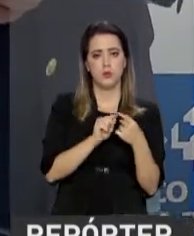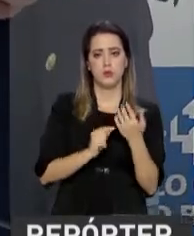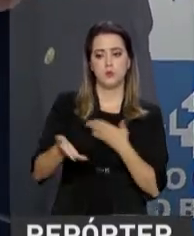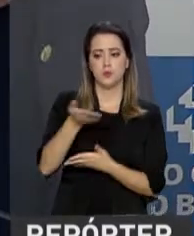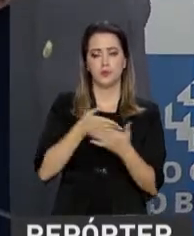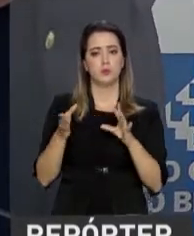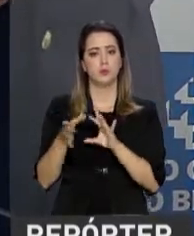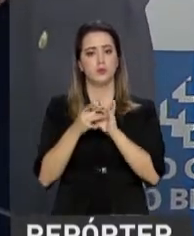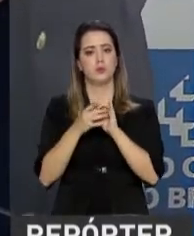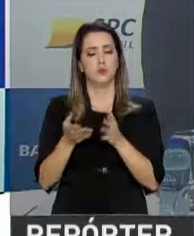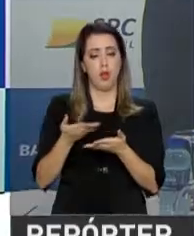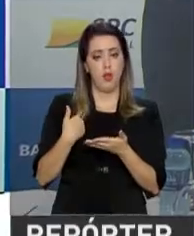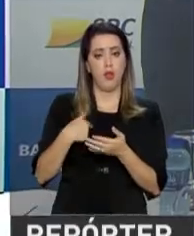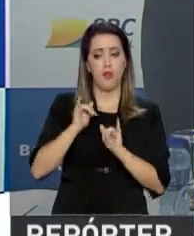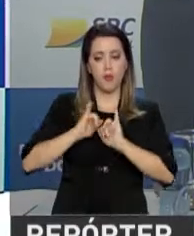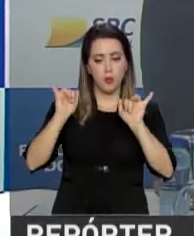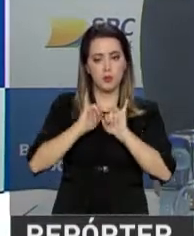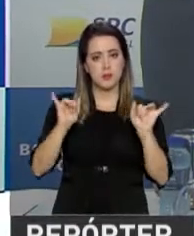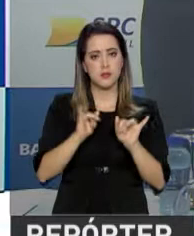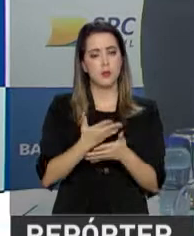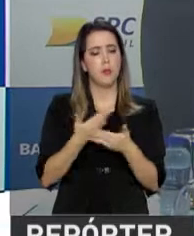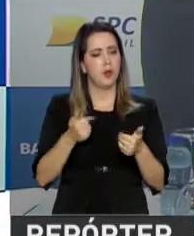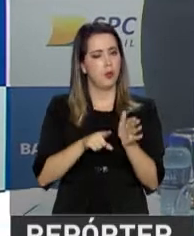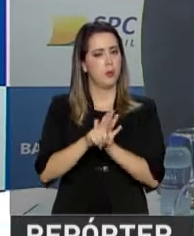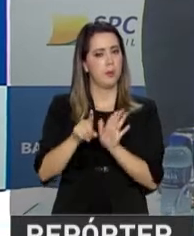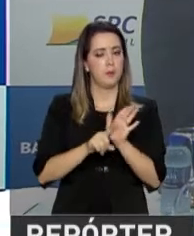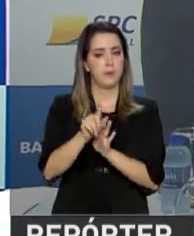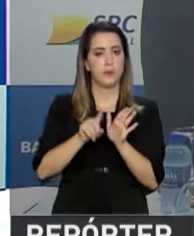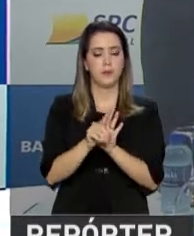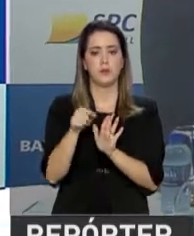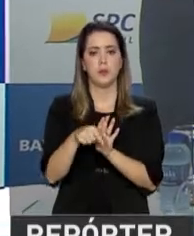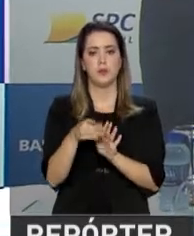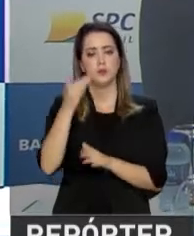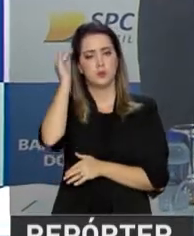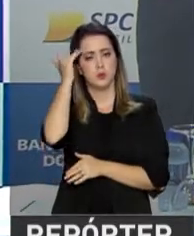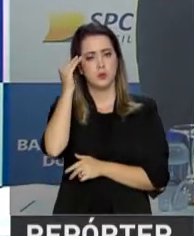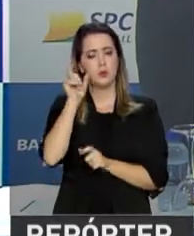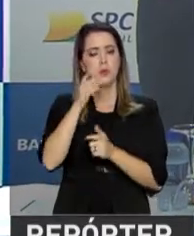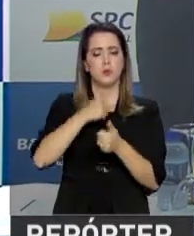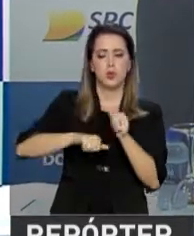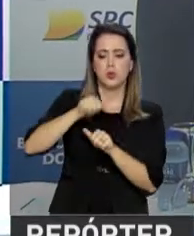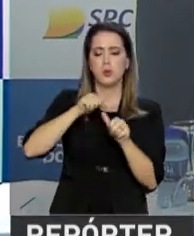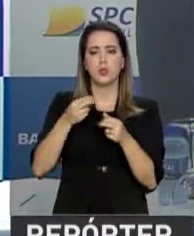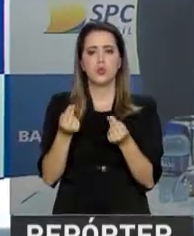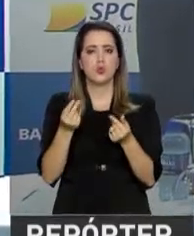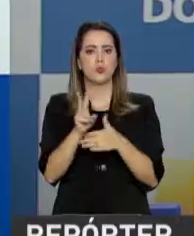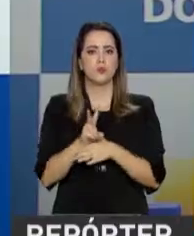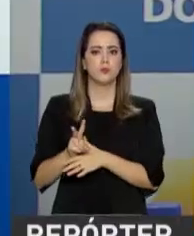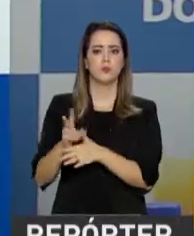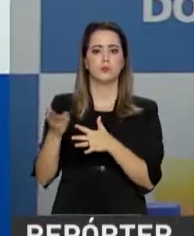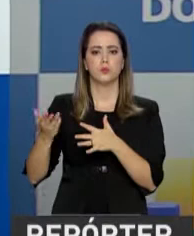parceria é compartilhar dados para produzir pesquisas que melhorem a compreensão da dinâmica do crédito no país